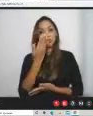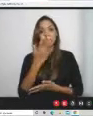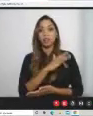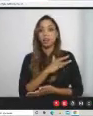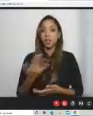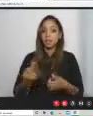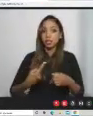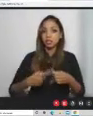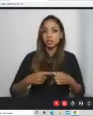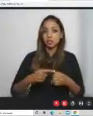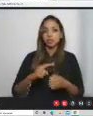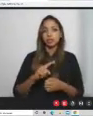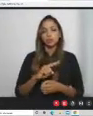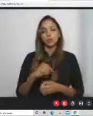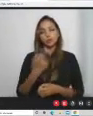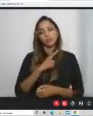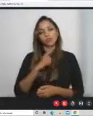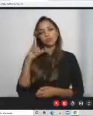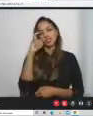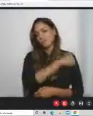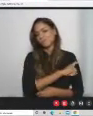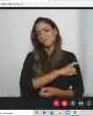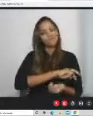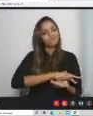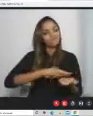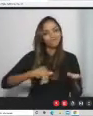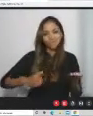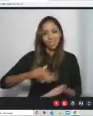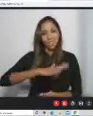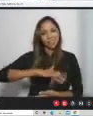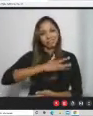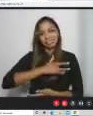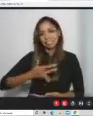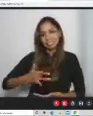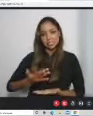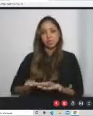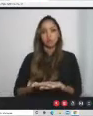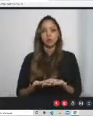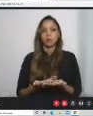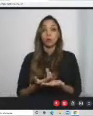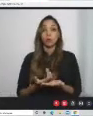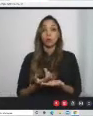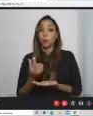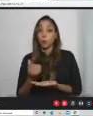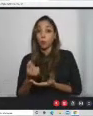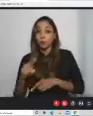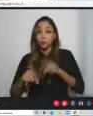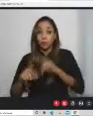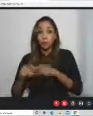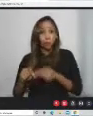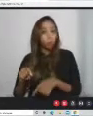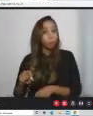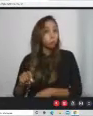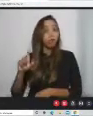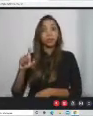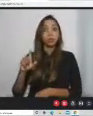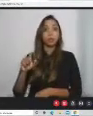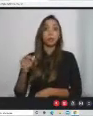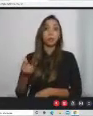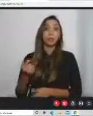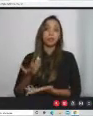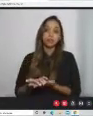grandes dificuldades em todas as esferas da saúde, seja pelo aumento no preço dos insumos, seja pela estrutura da saúde